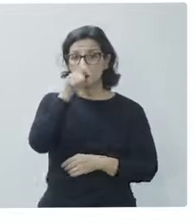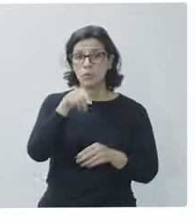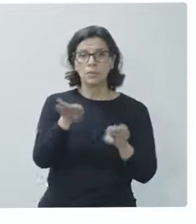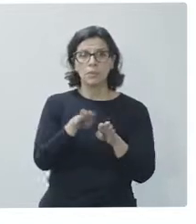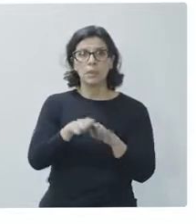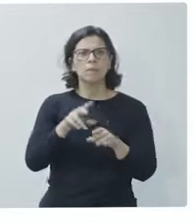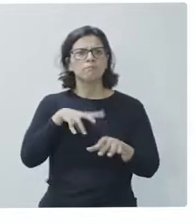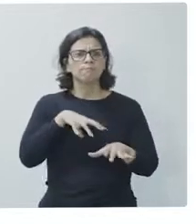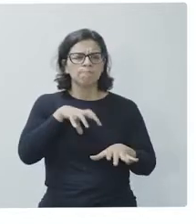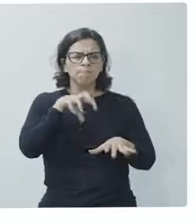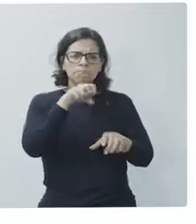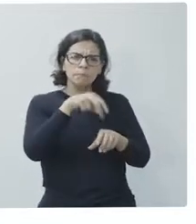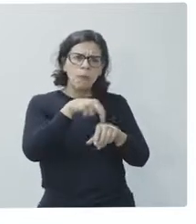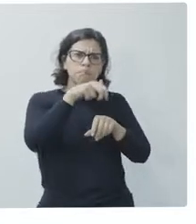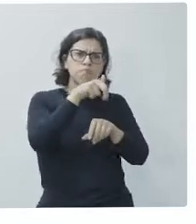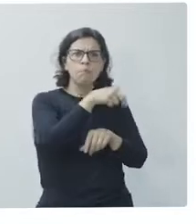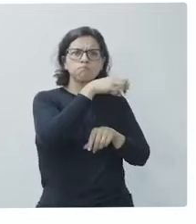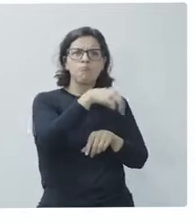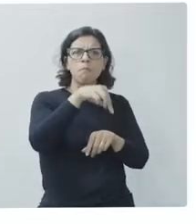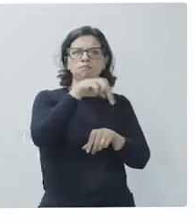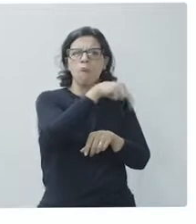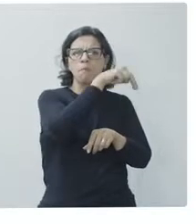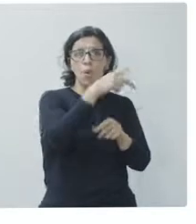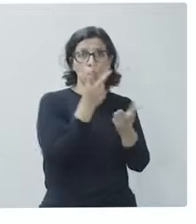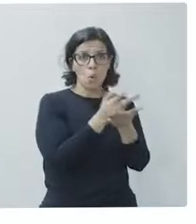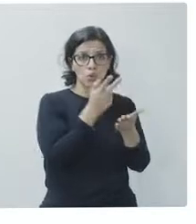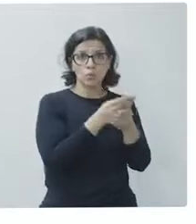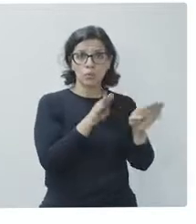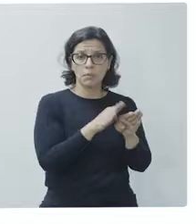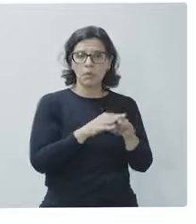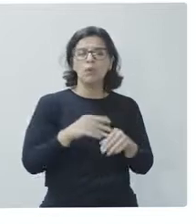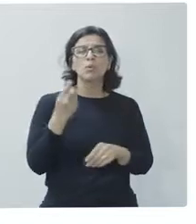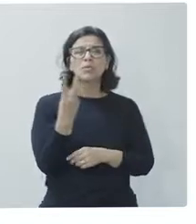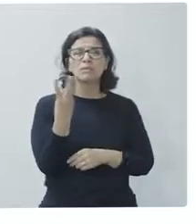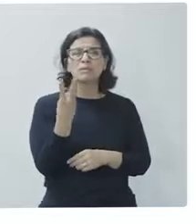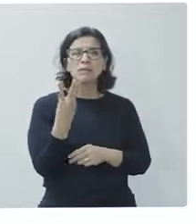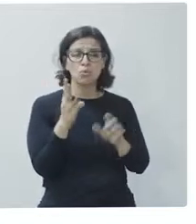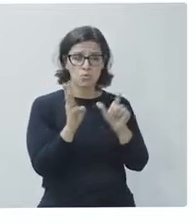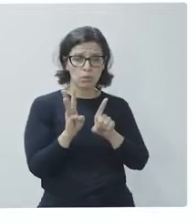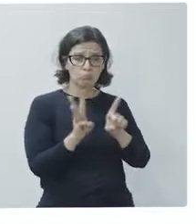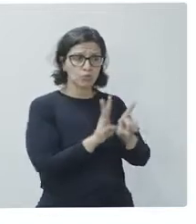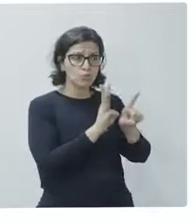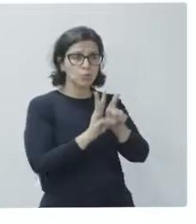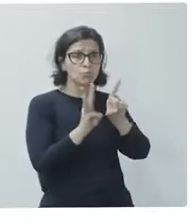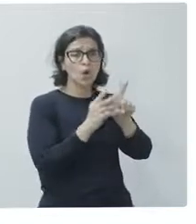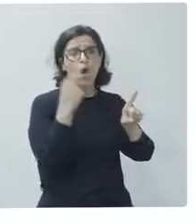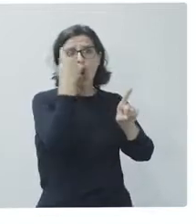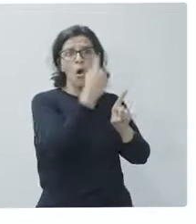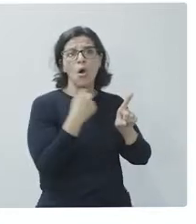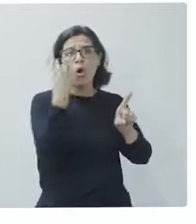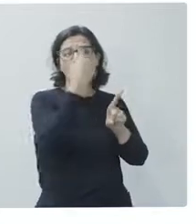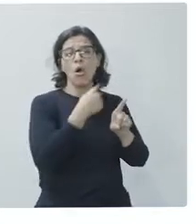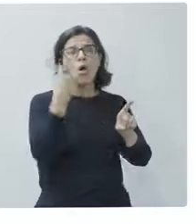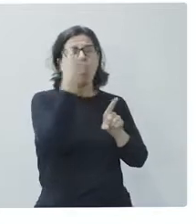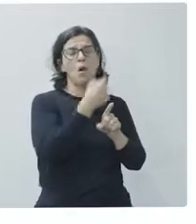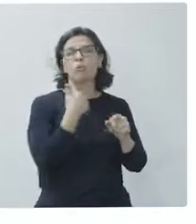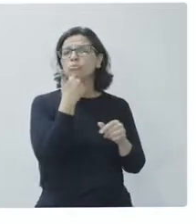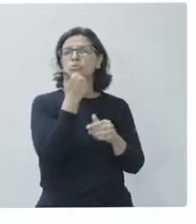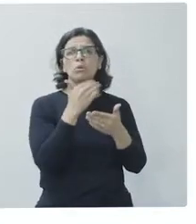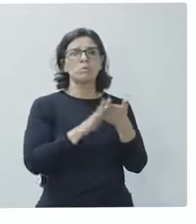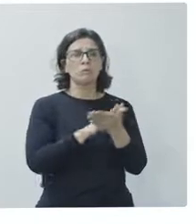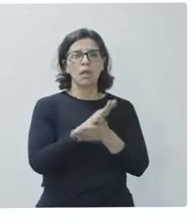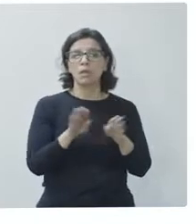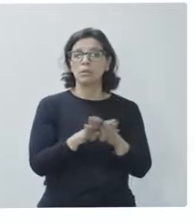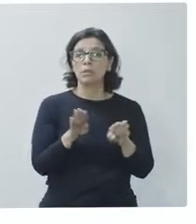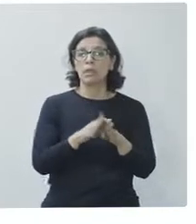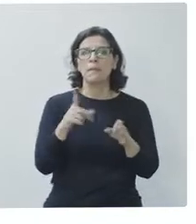e o cavaleiro continuaram a subir e, embora tivessem andado durante horas, não avançaram um único passo.